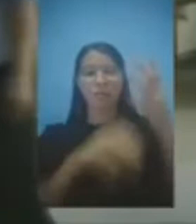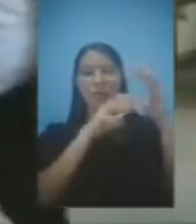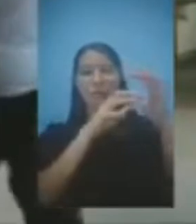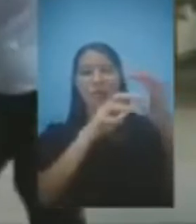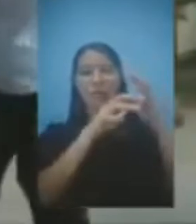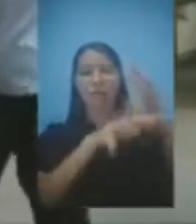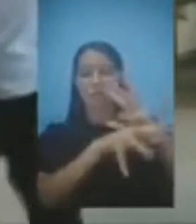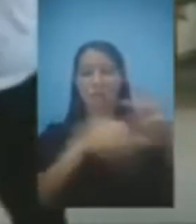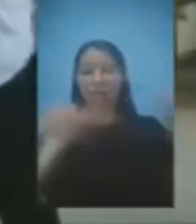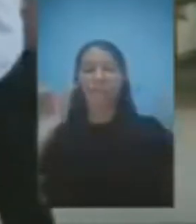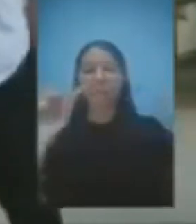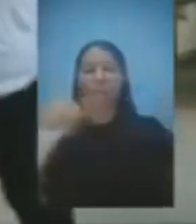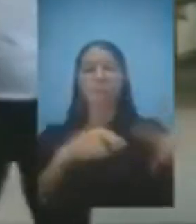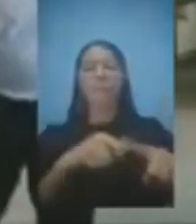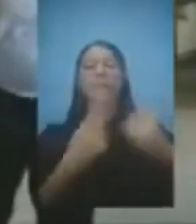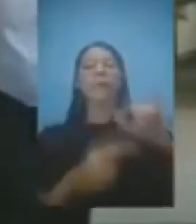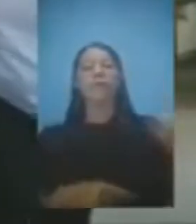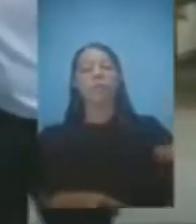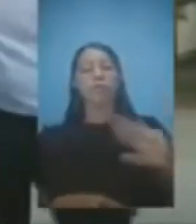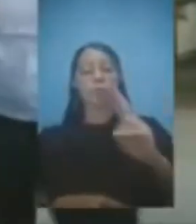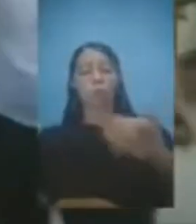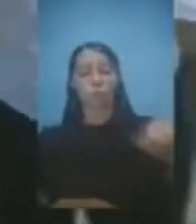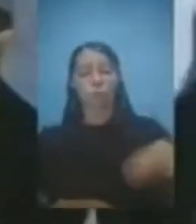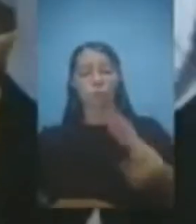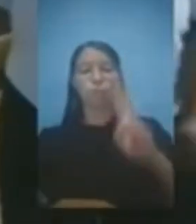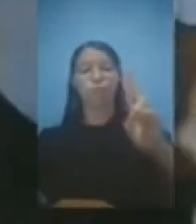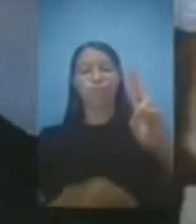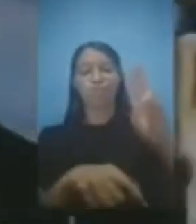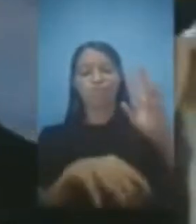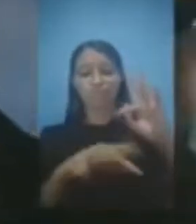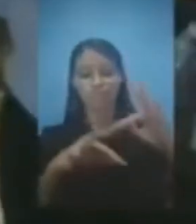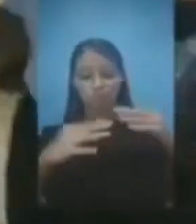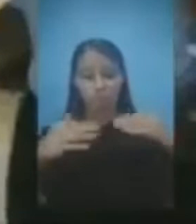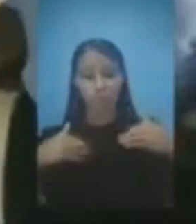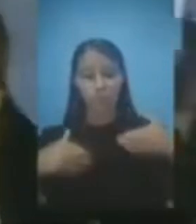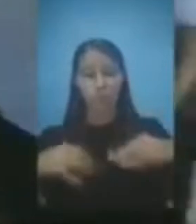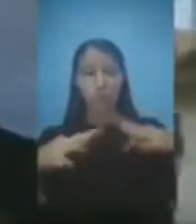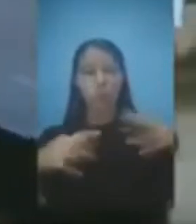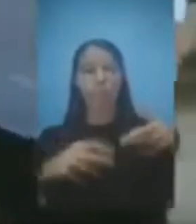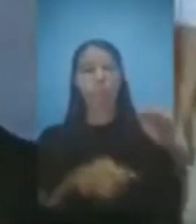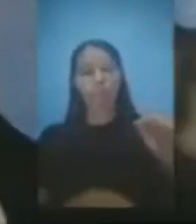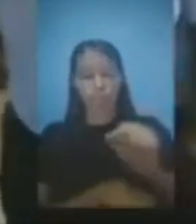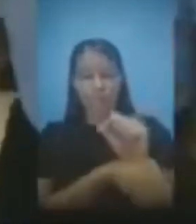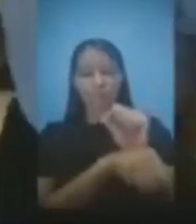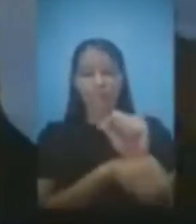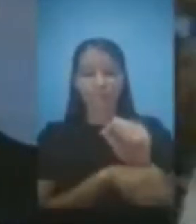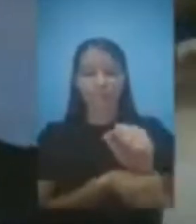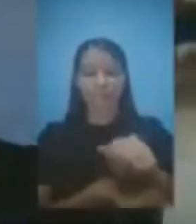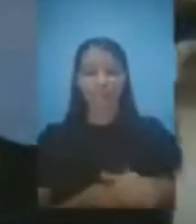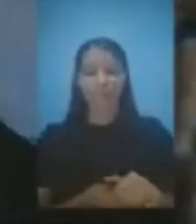esse mal. E a minha menina paralisou geral.